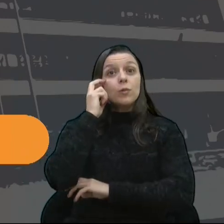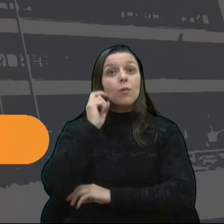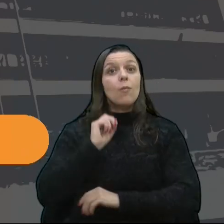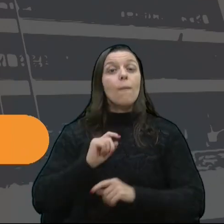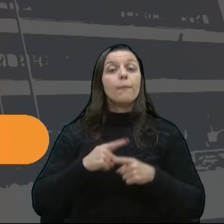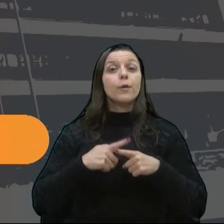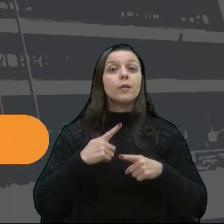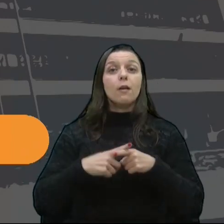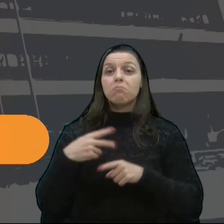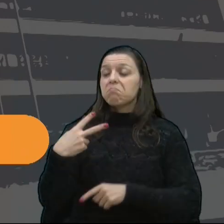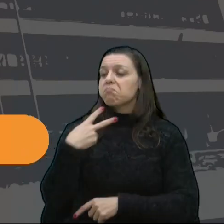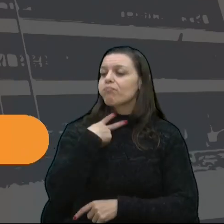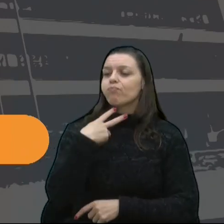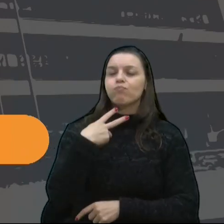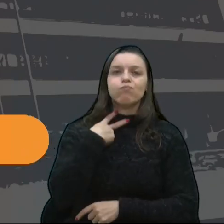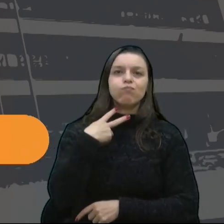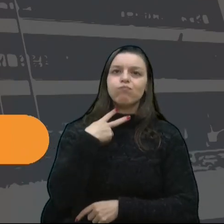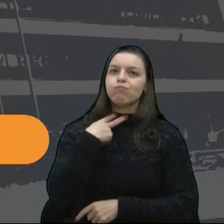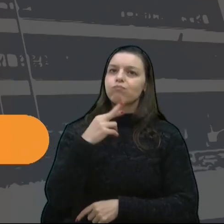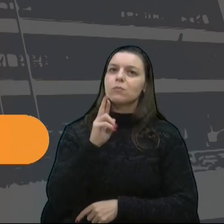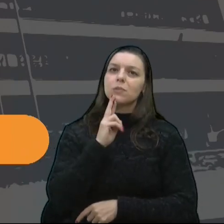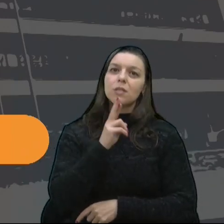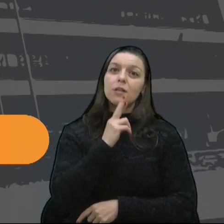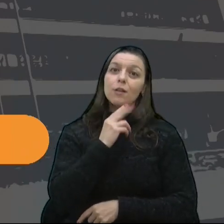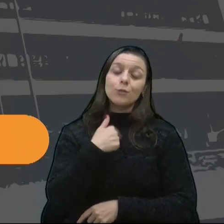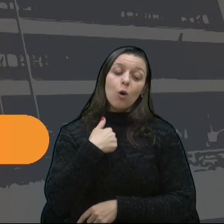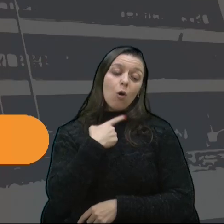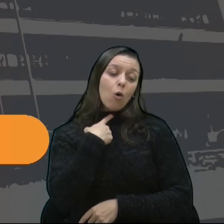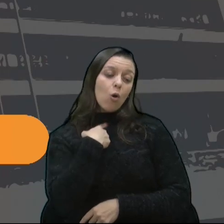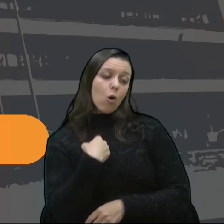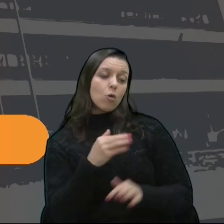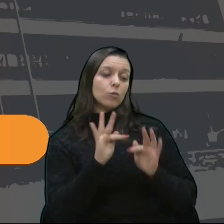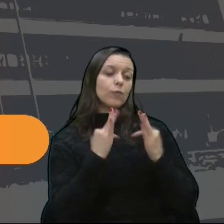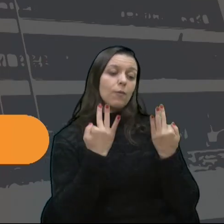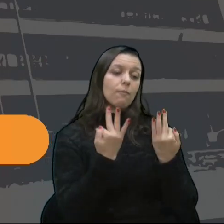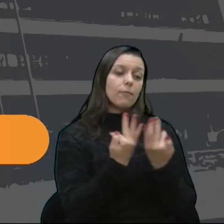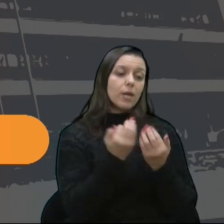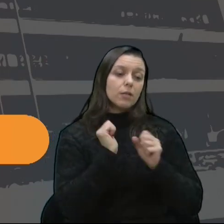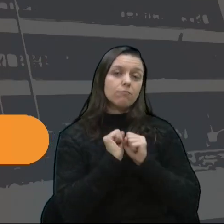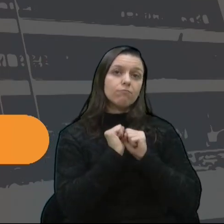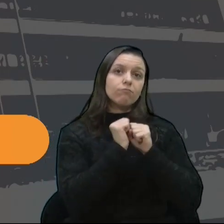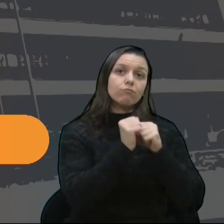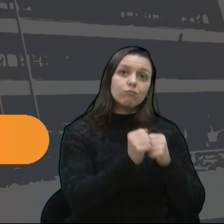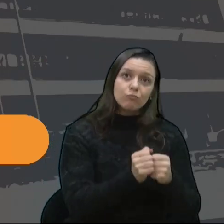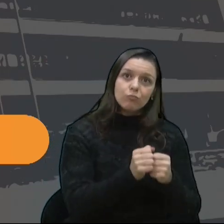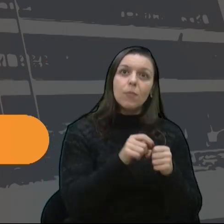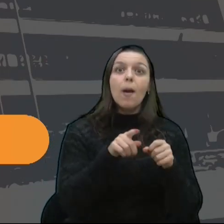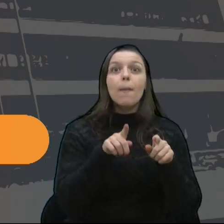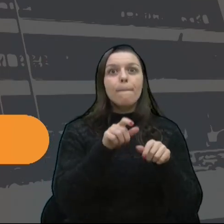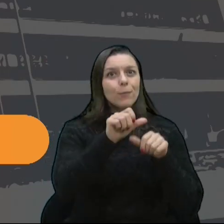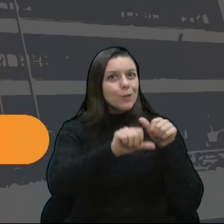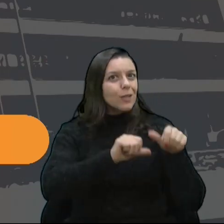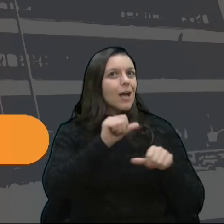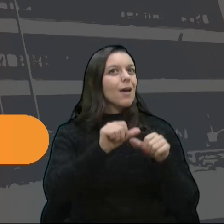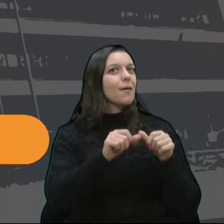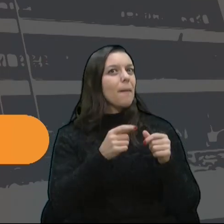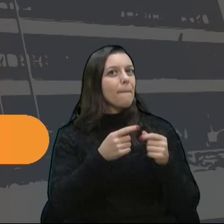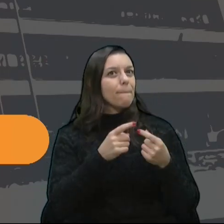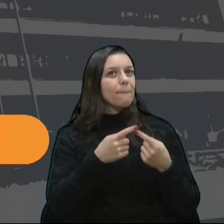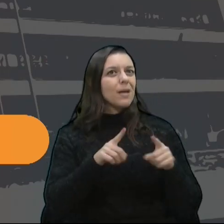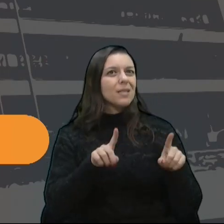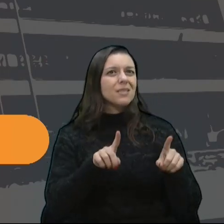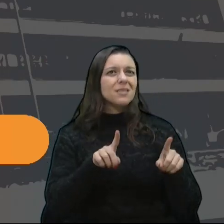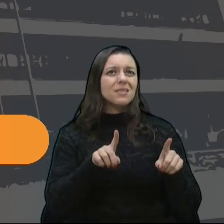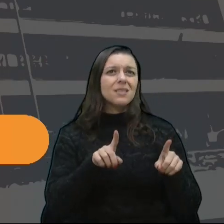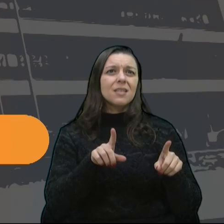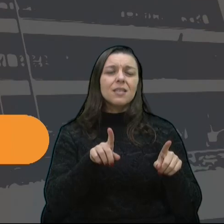não poder mais ir no seu restaurante preferido no fim de semana com a família é uma mudança, mas também é uma redescoberta. Eu vejo